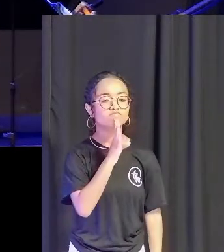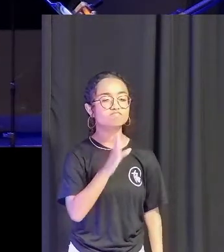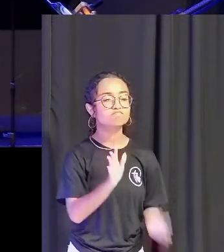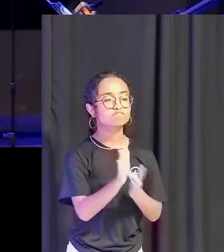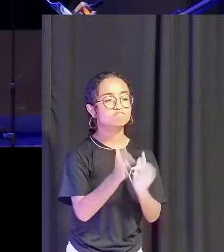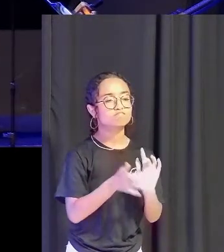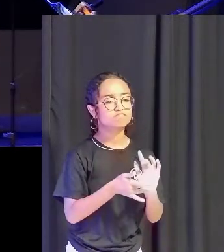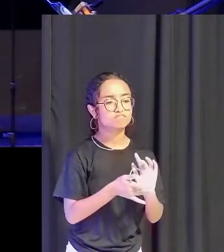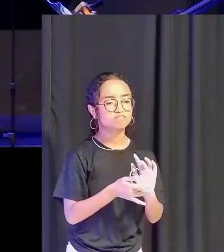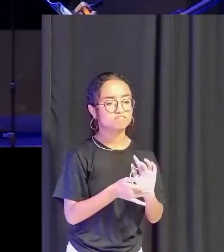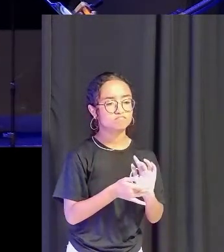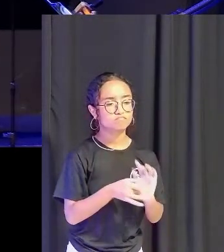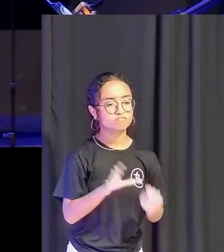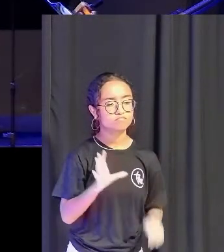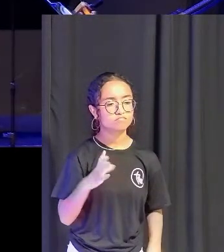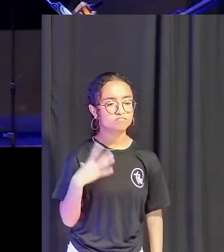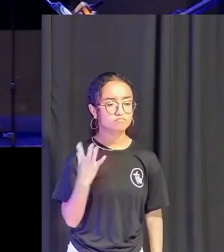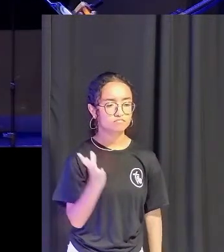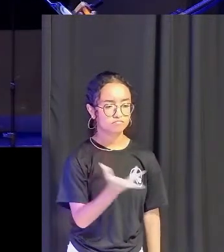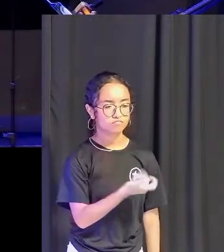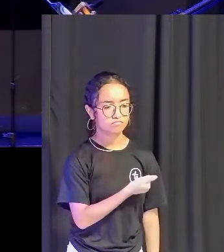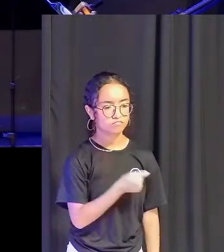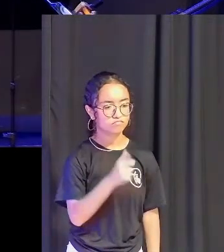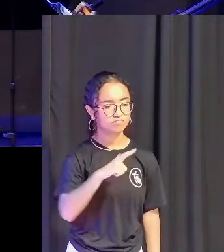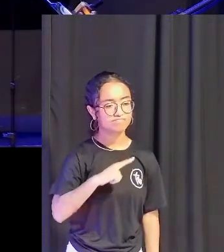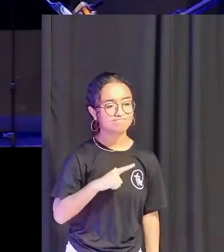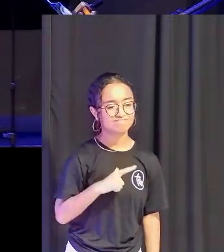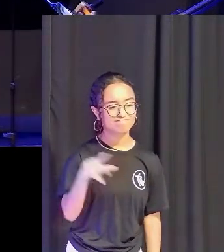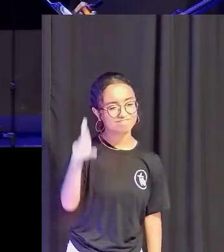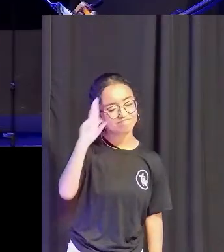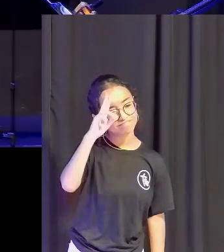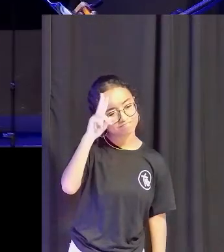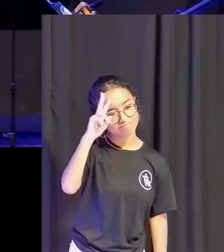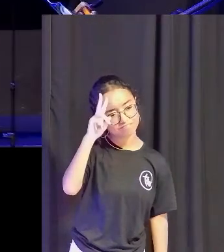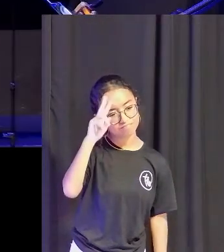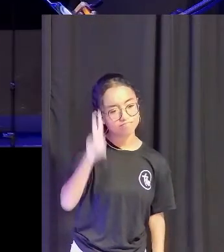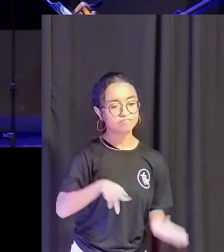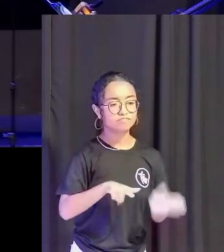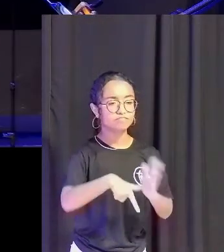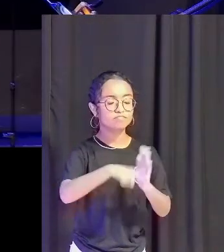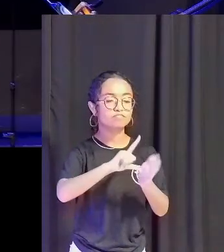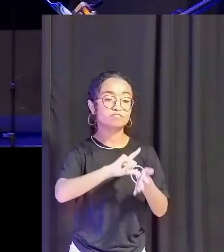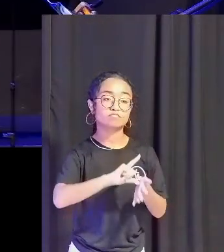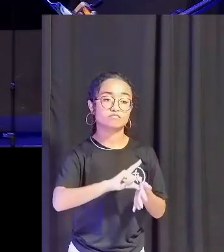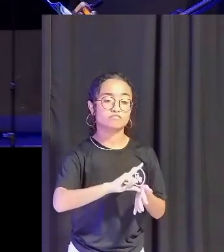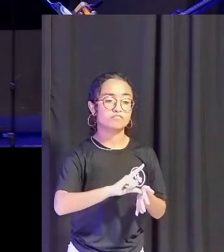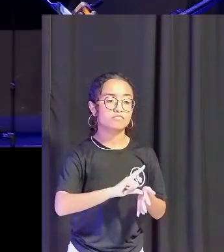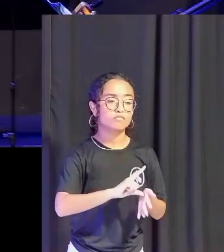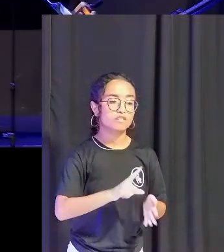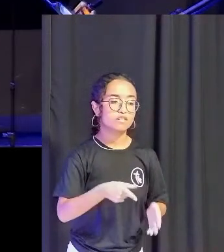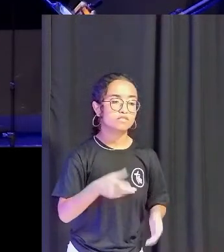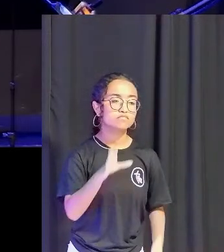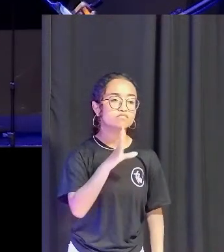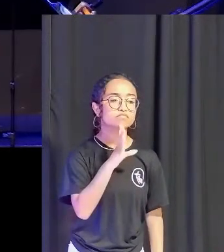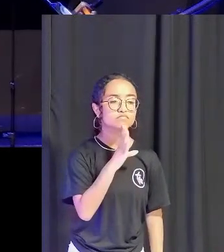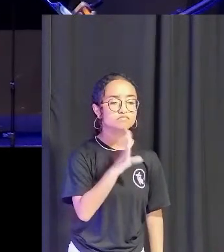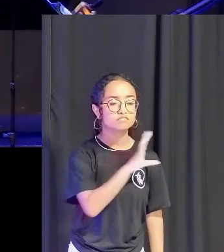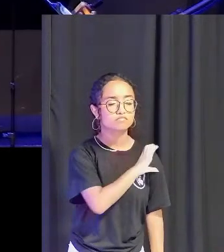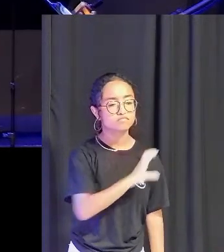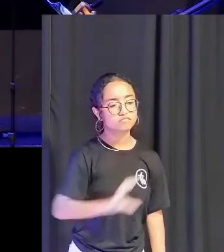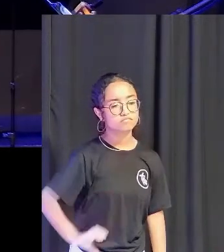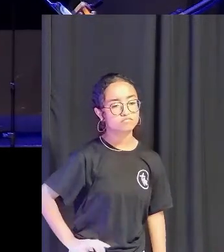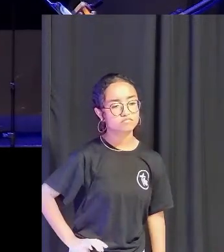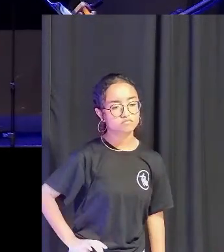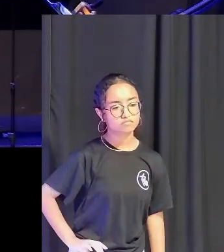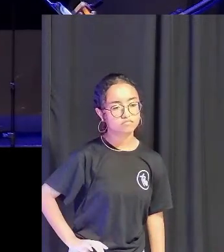Salvador, temos uma história de antes de conhecer a Cristo, uma história de quando conhecemos a